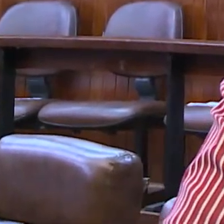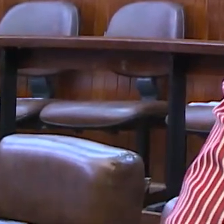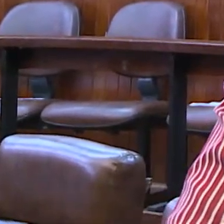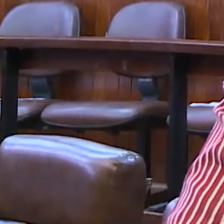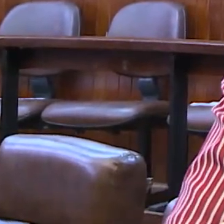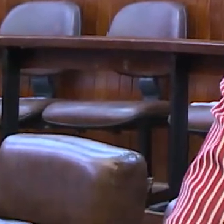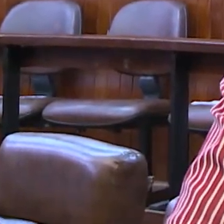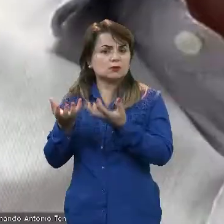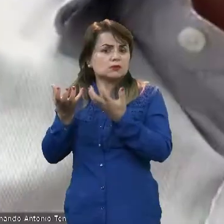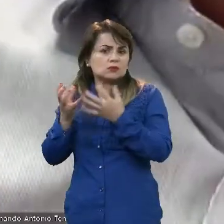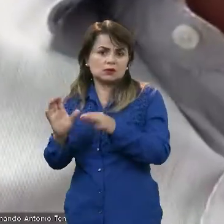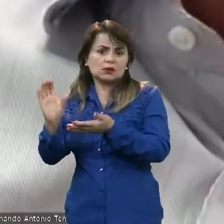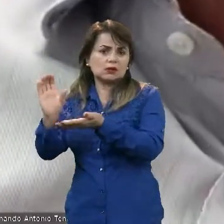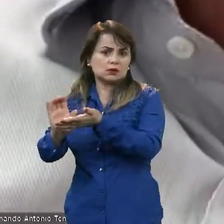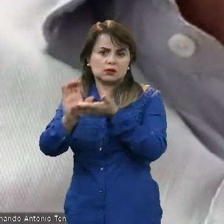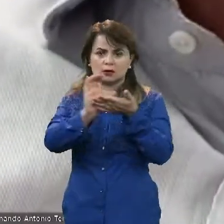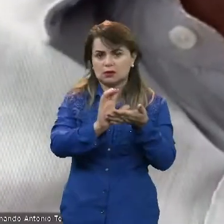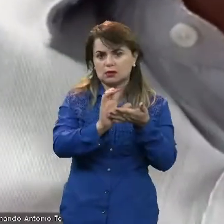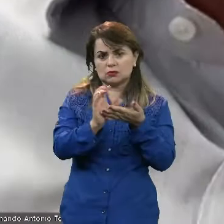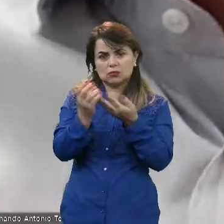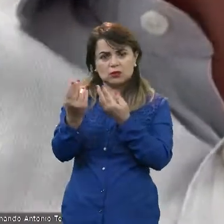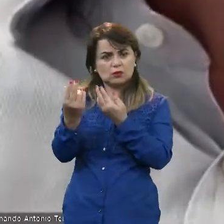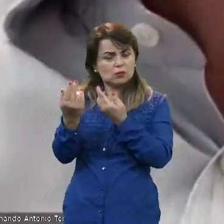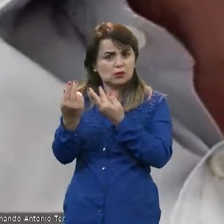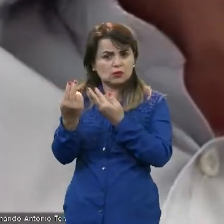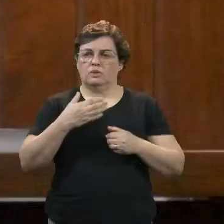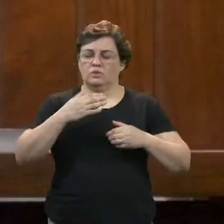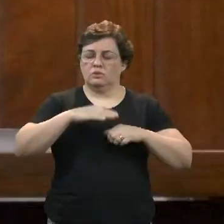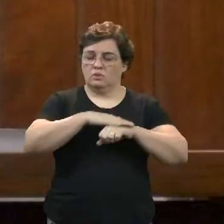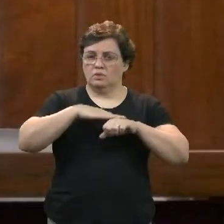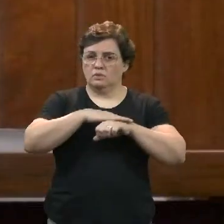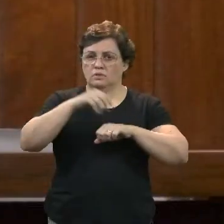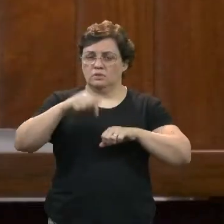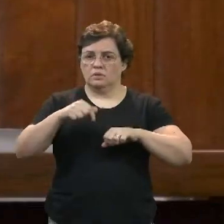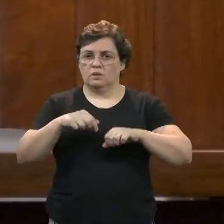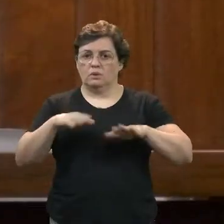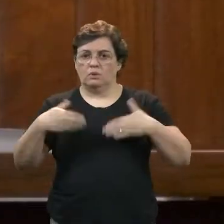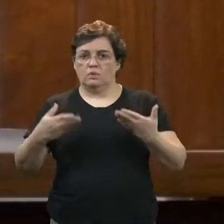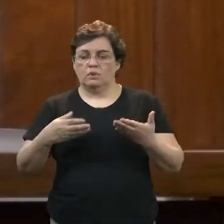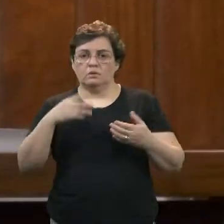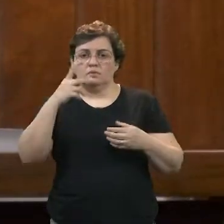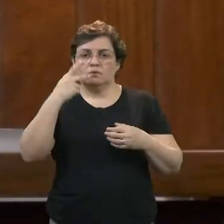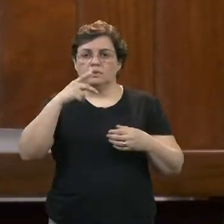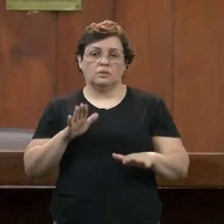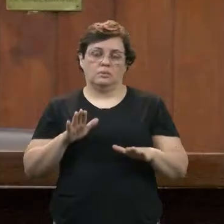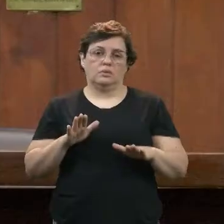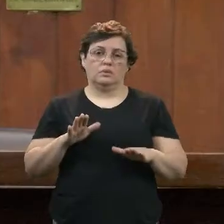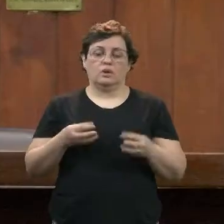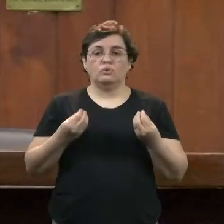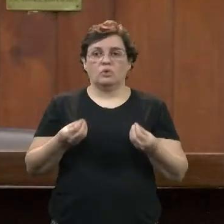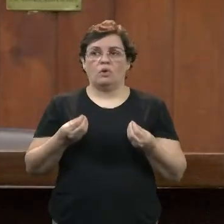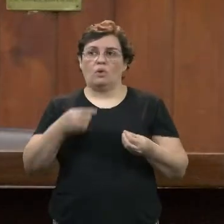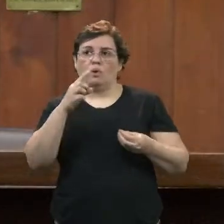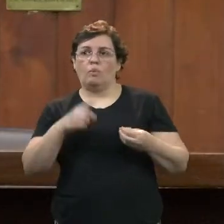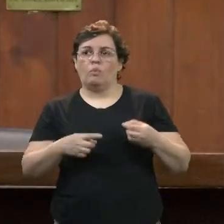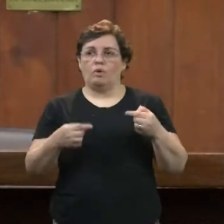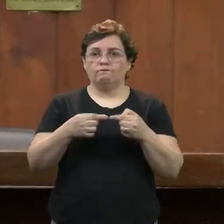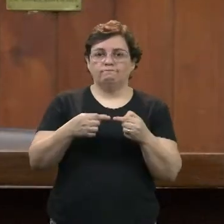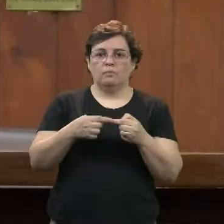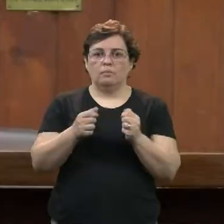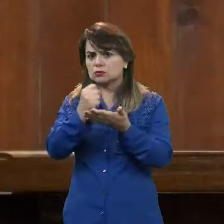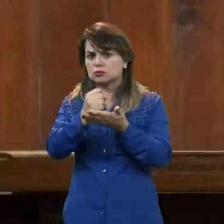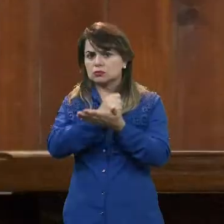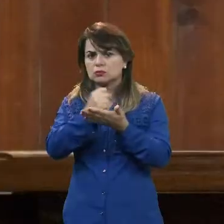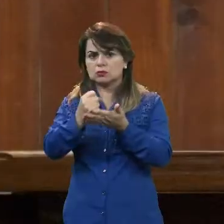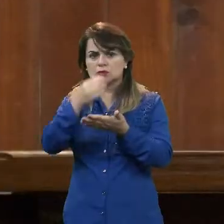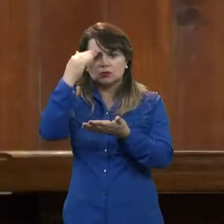pactuando os tipos de coisas durante audiência representantes das instituições bancárias e cooperativas de crédito apresentaram